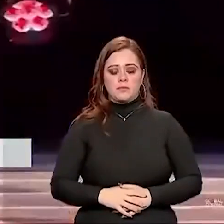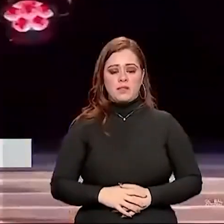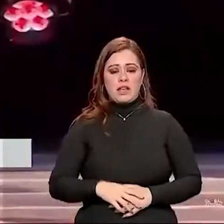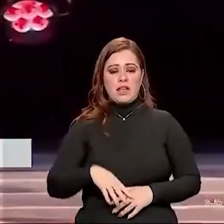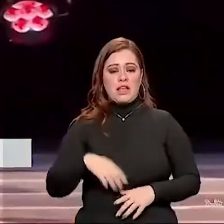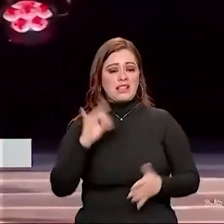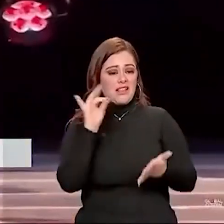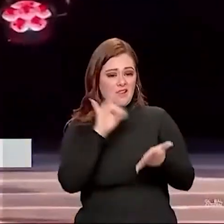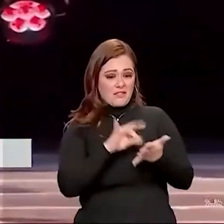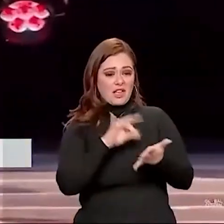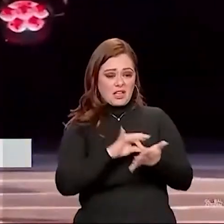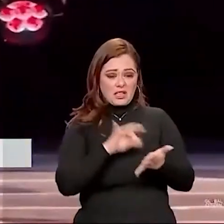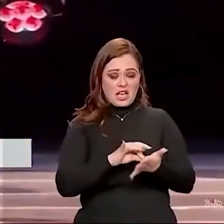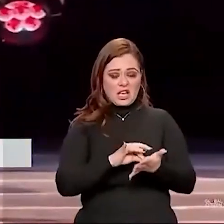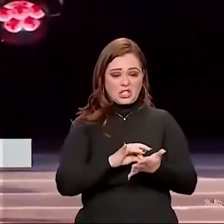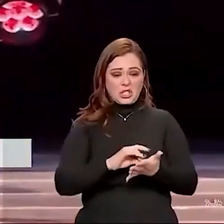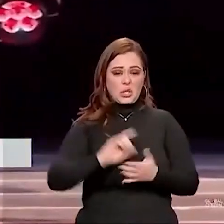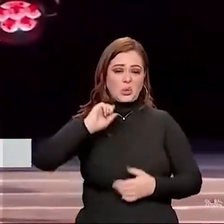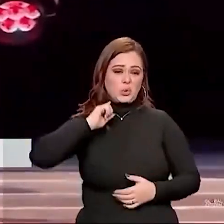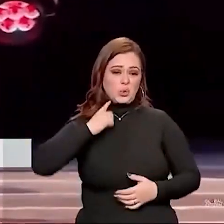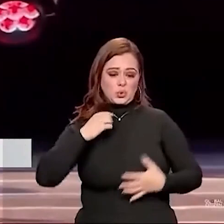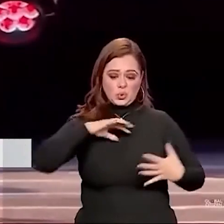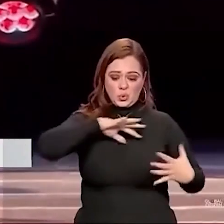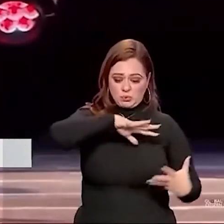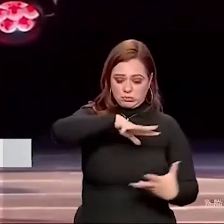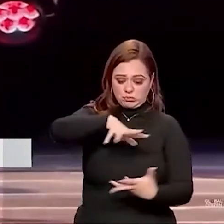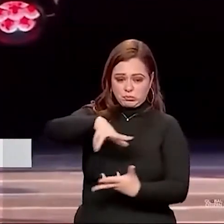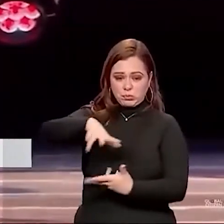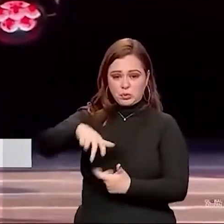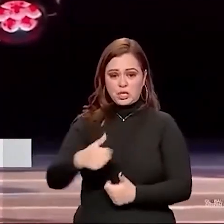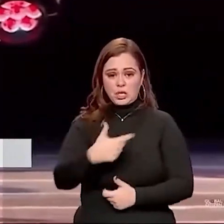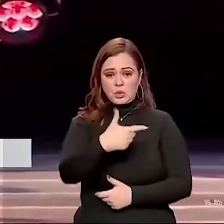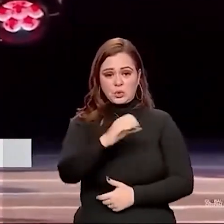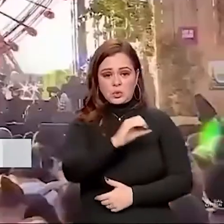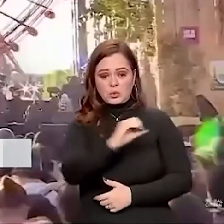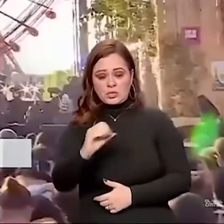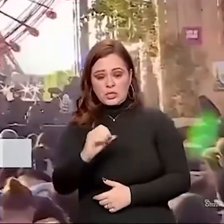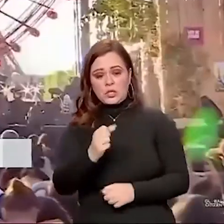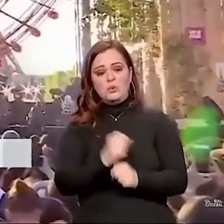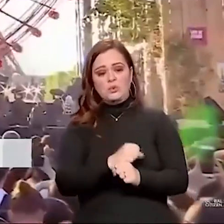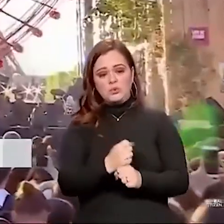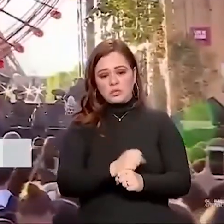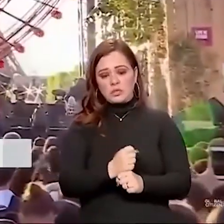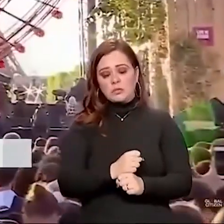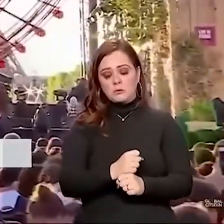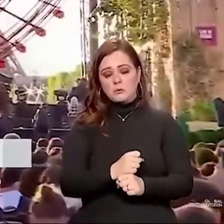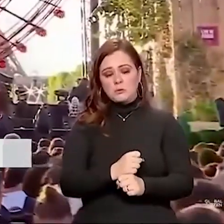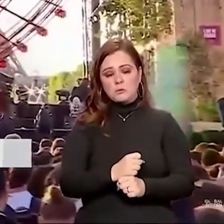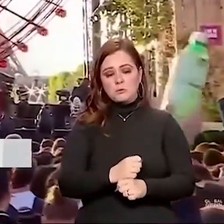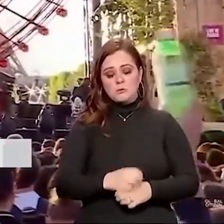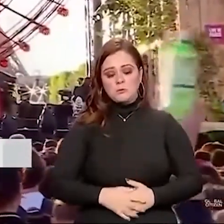Na verdade, quem poluiu o planeta nesses últimos 200 anos